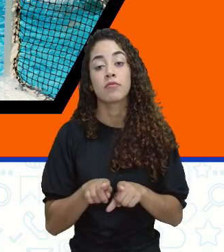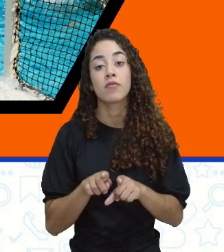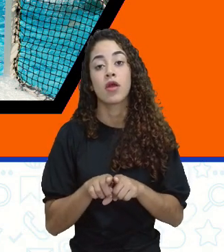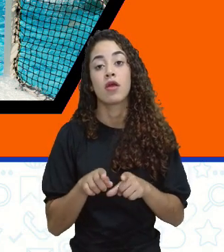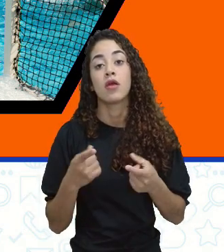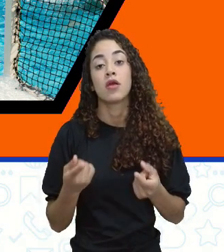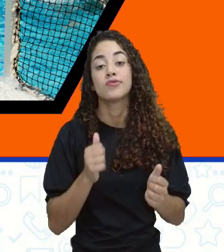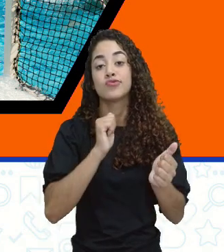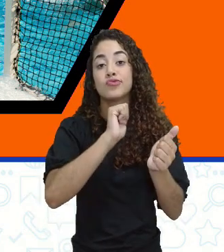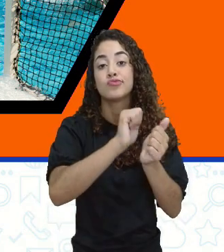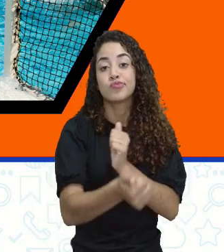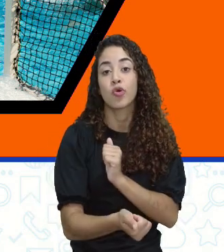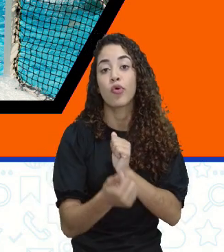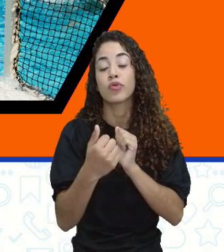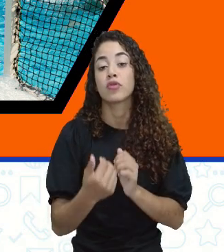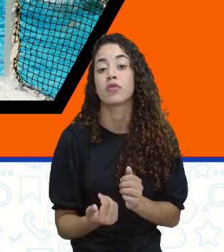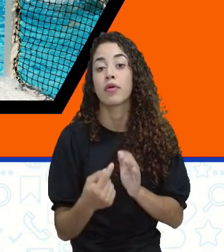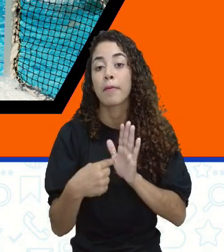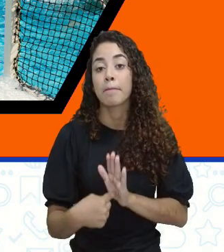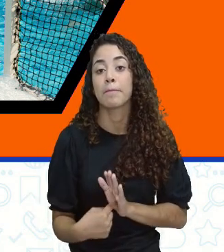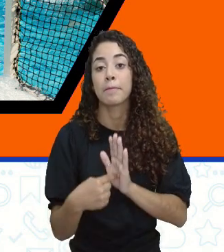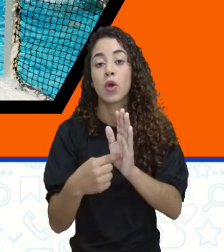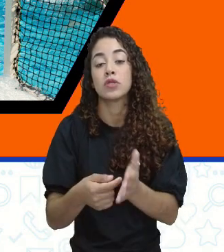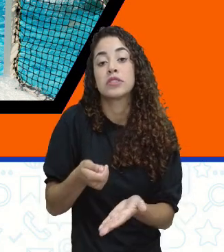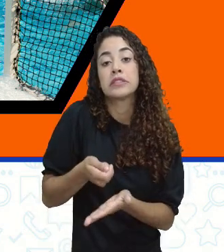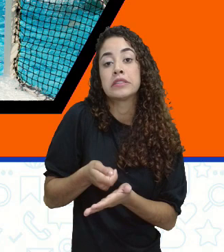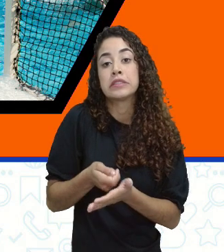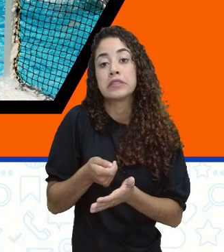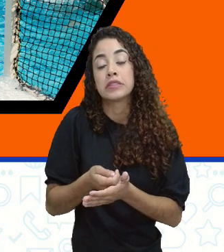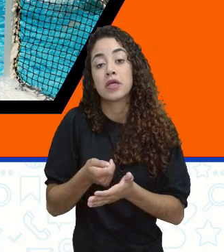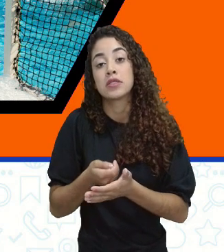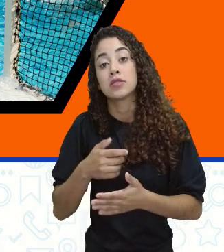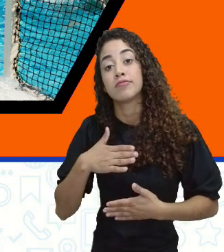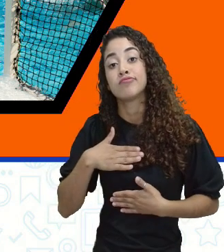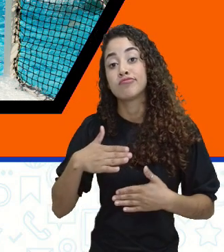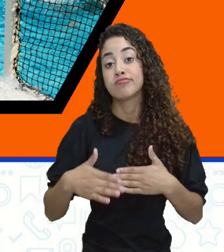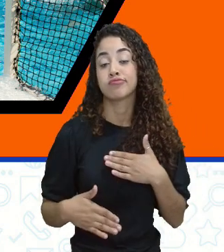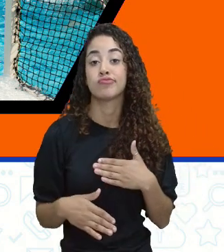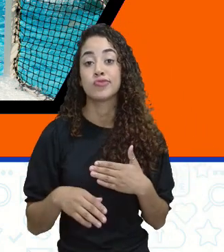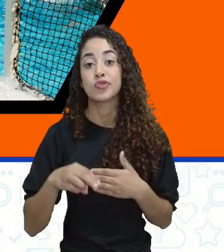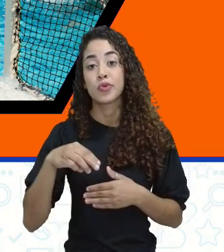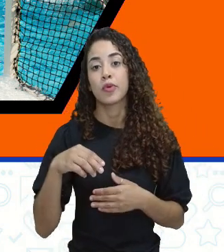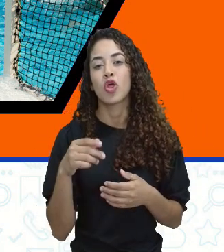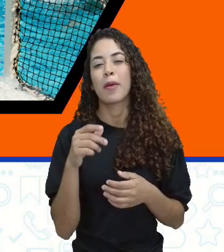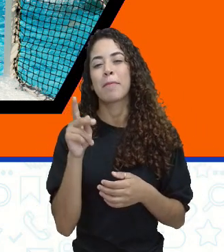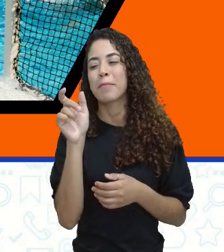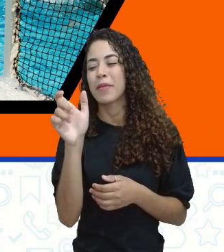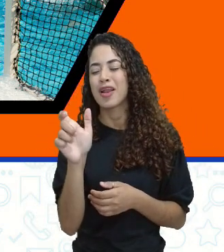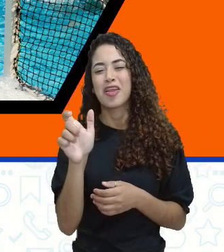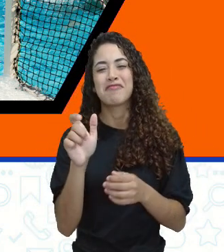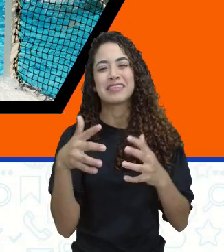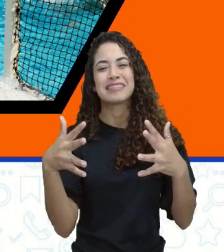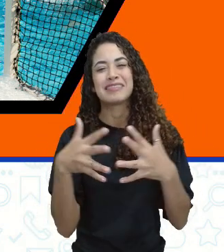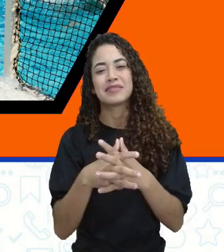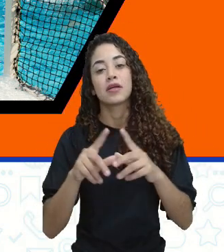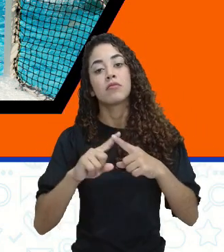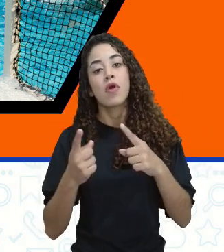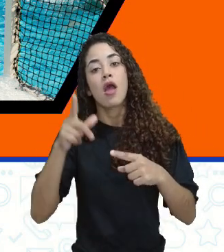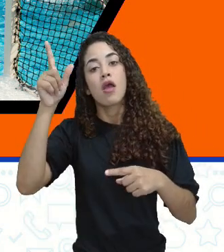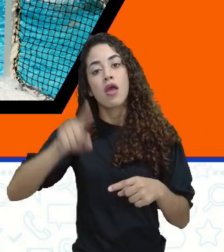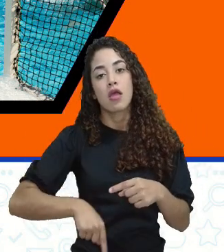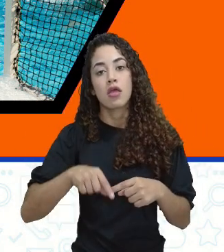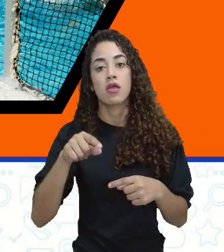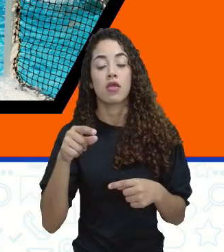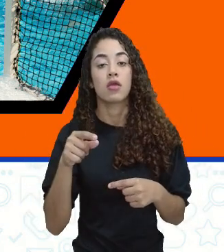aí esportes que apresentam exigências motrizes, e aí nomes complicados, mas é a mesma coisa, tá?